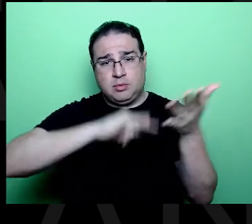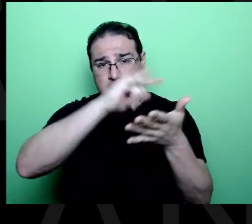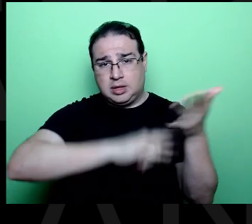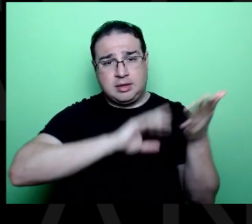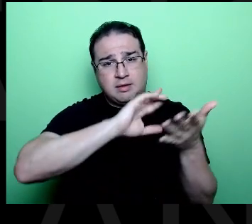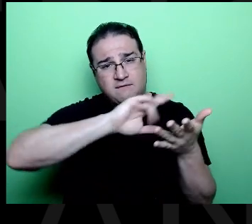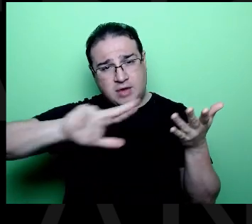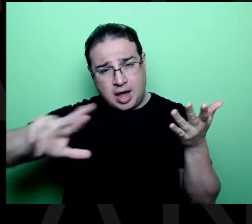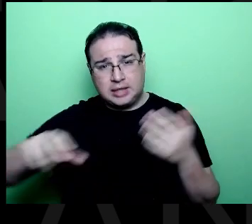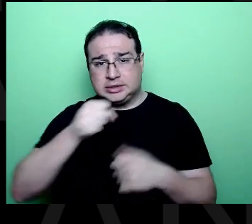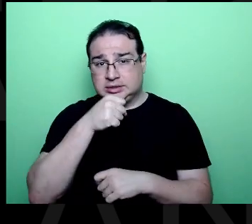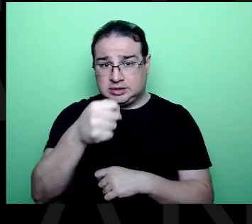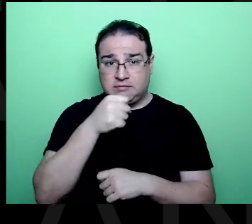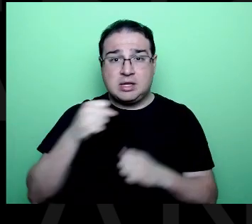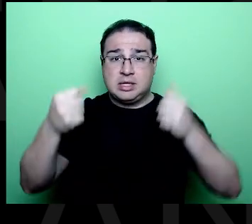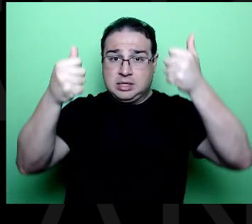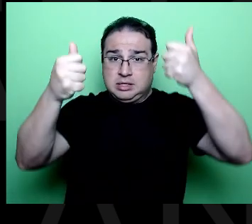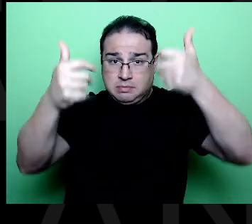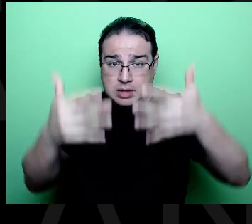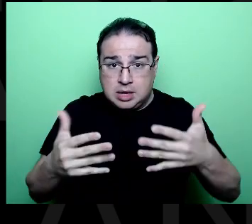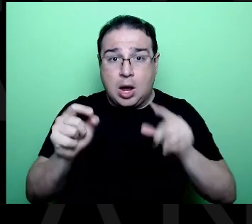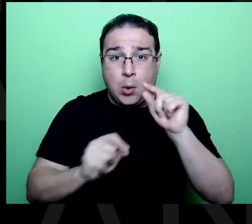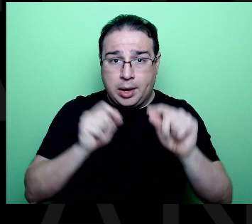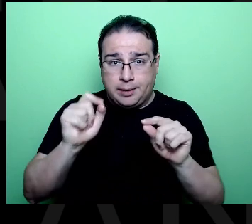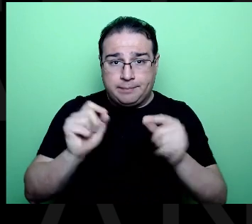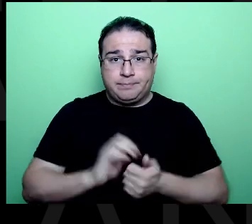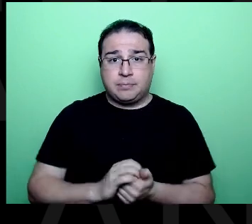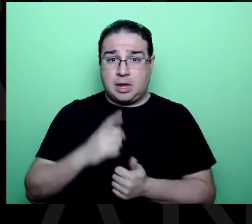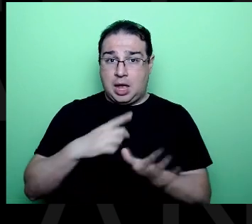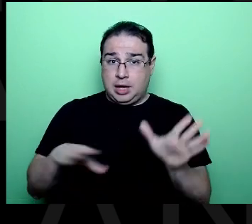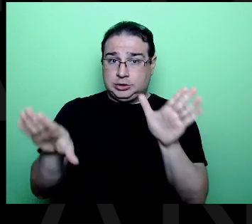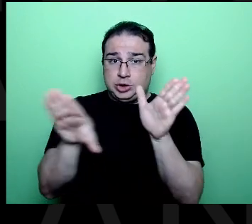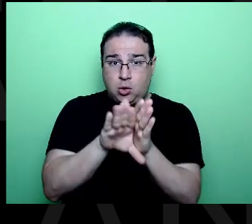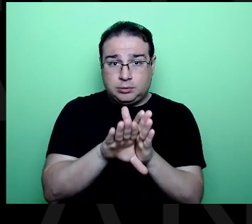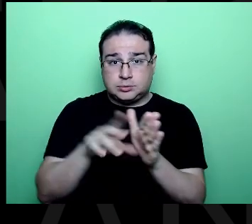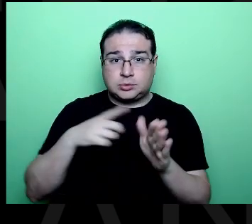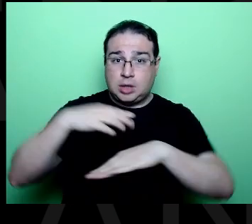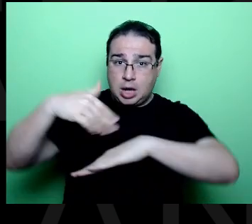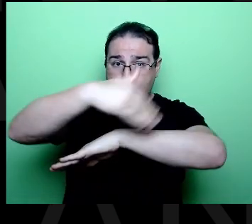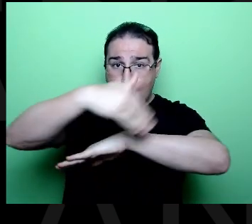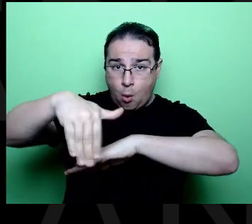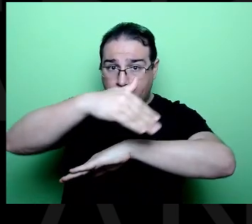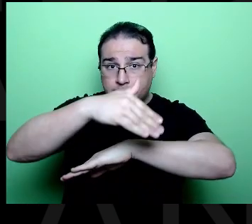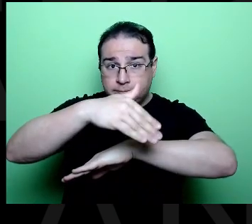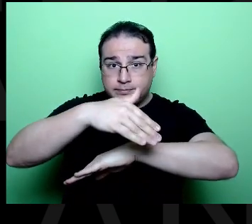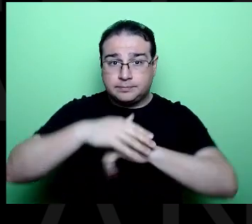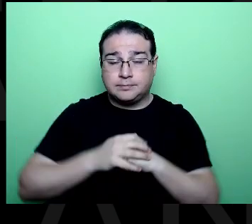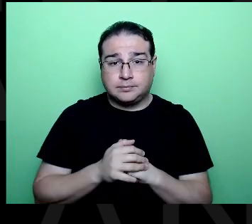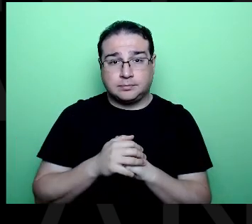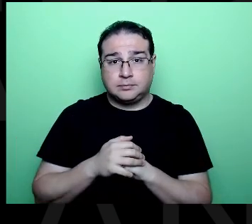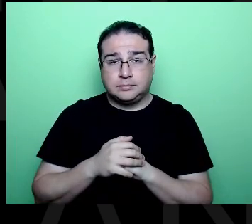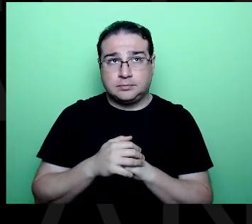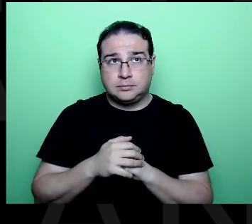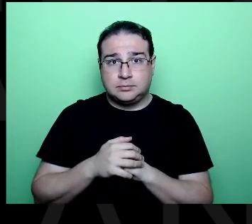ela conta, isso aí tudo documentado em várias entrevistas, ela conta que ela chegou